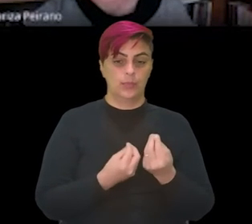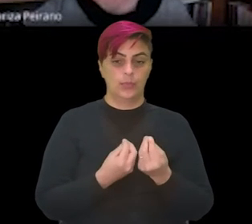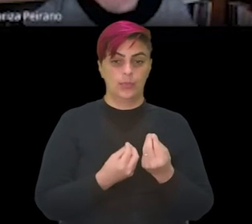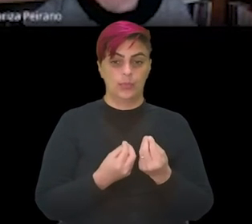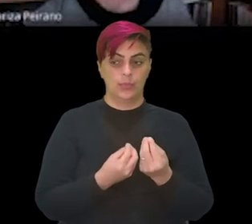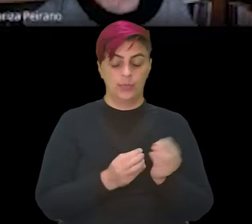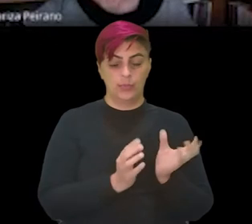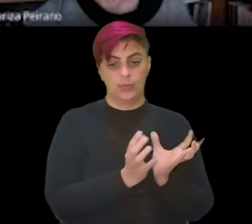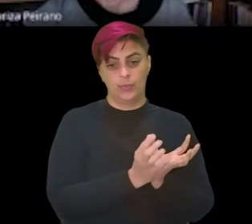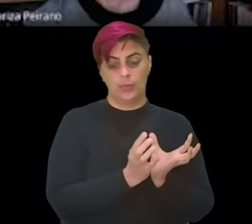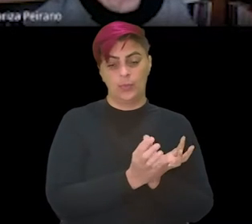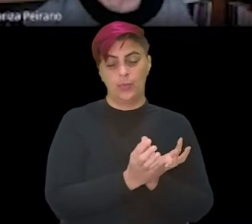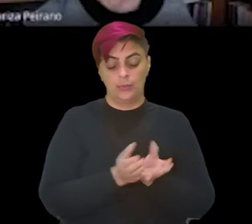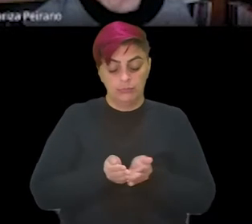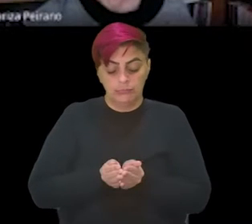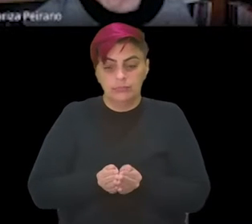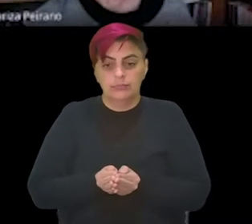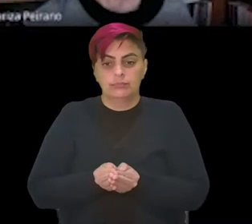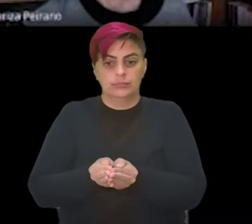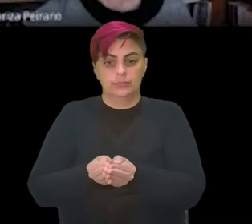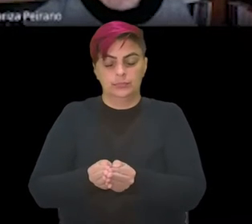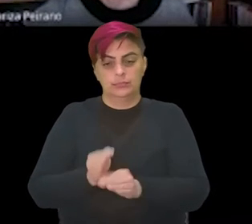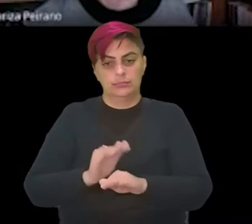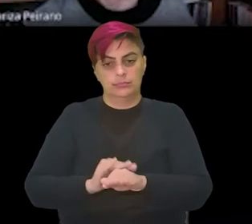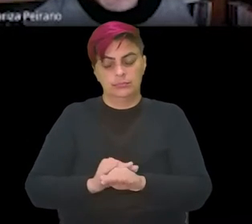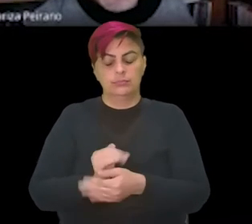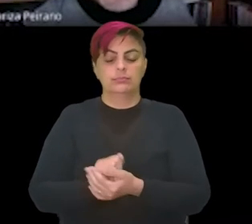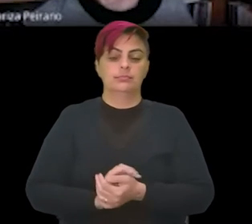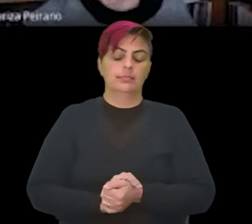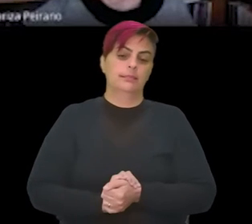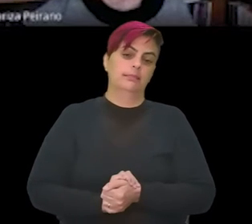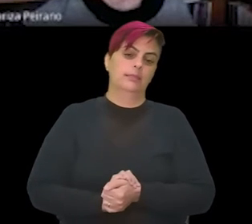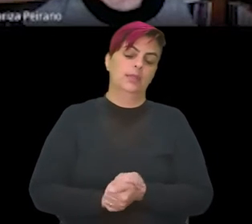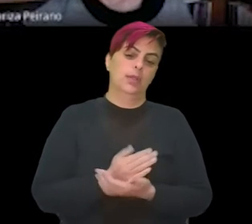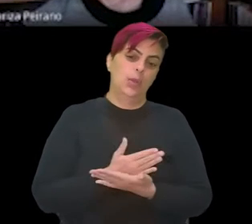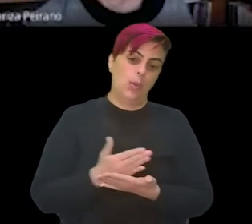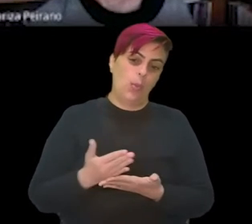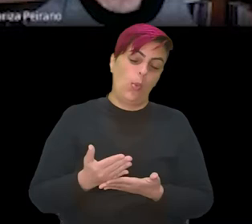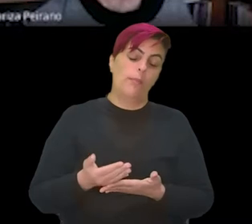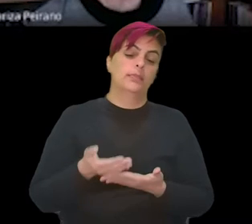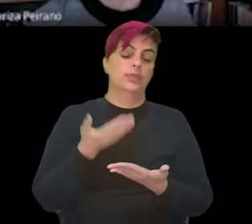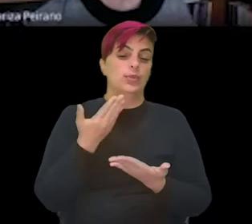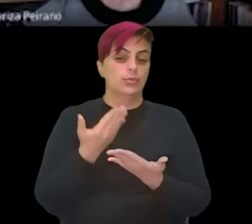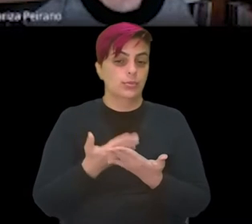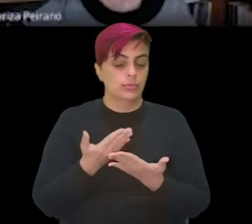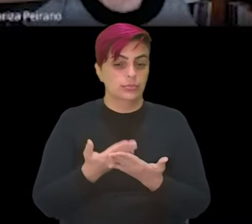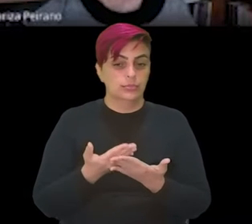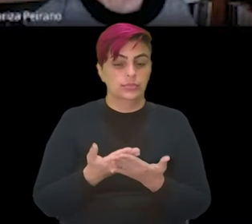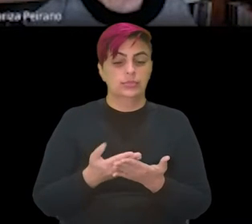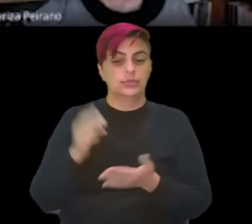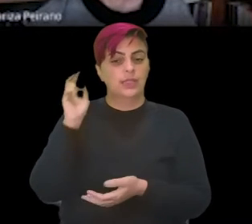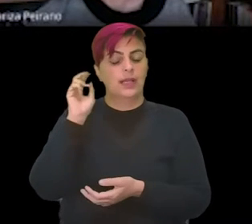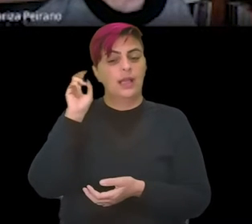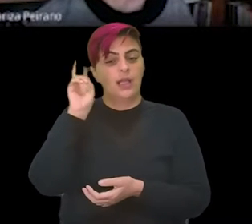canoa. E assim Malinowski seguiu no livro. Passou a examinar a mitologia do colo, a ligação